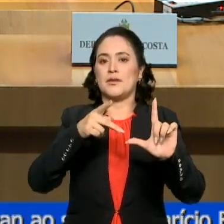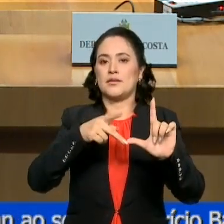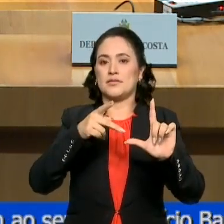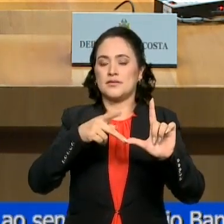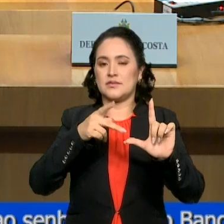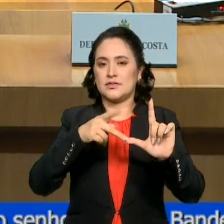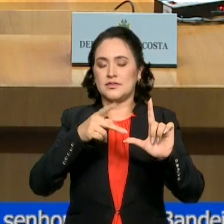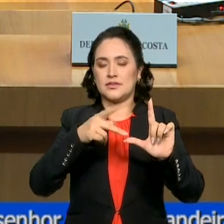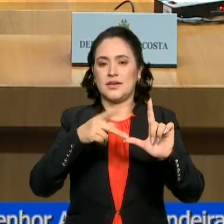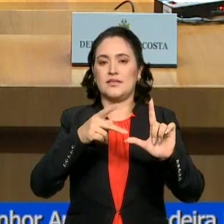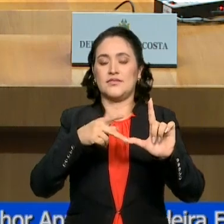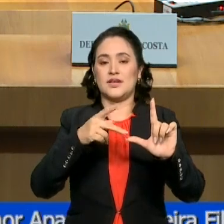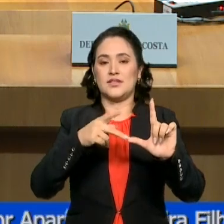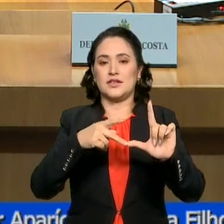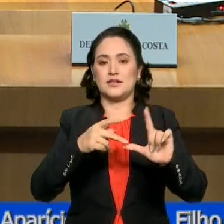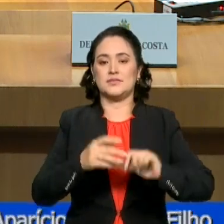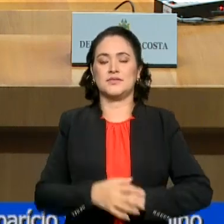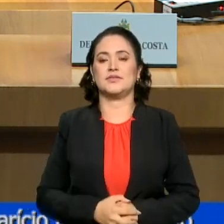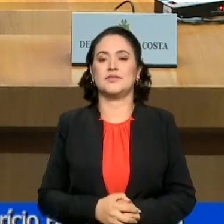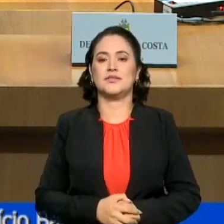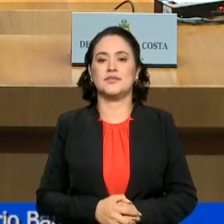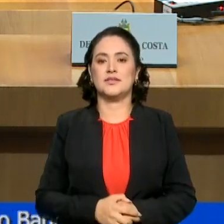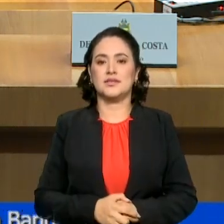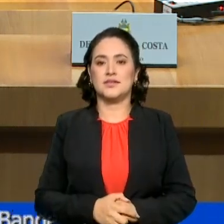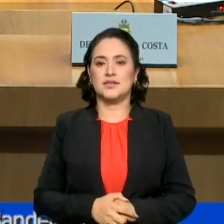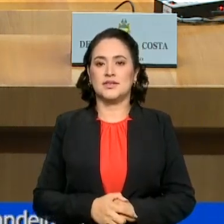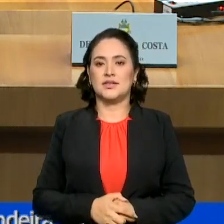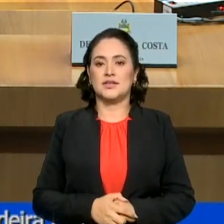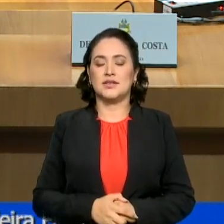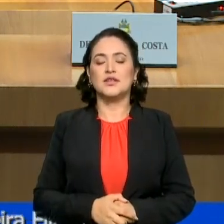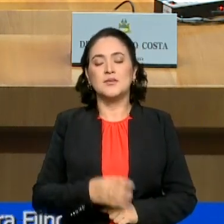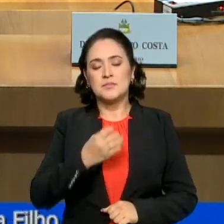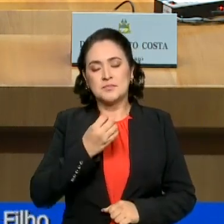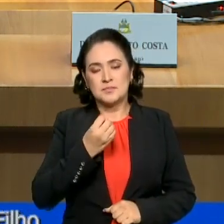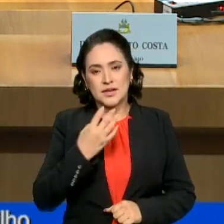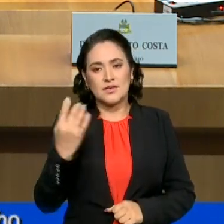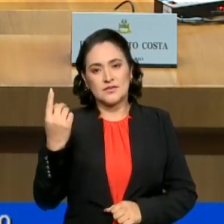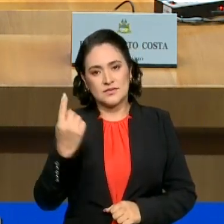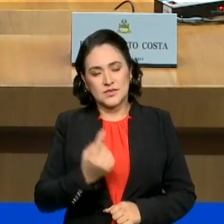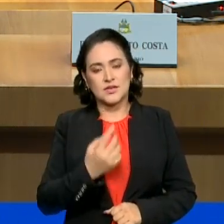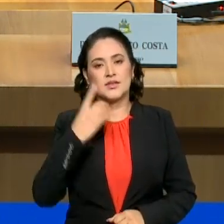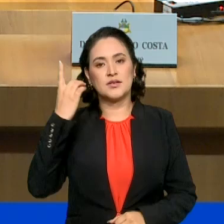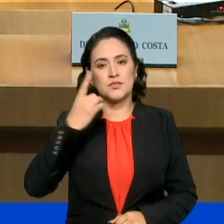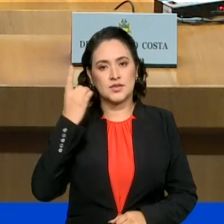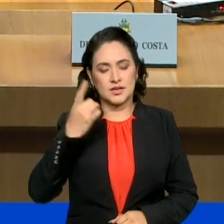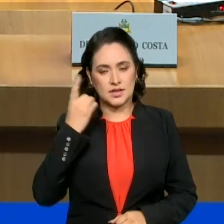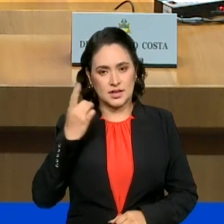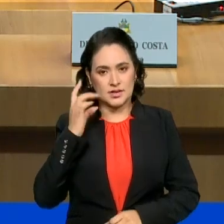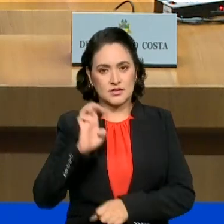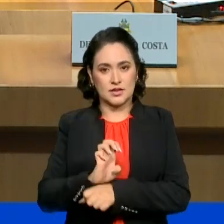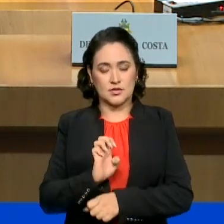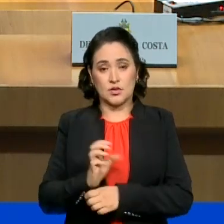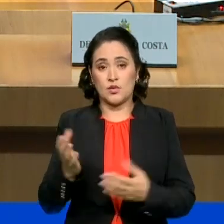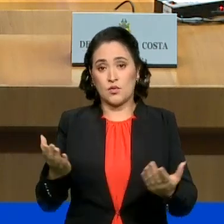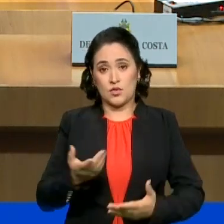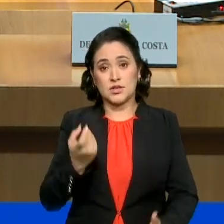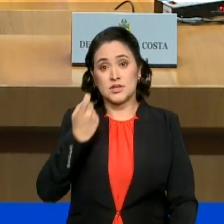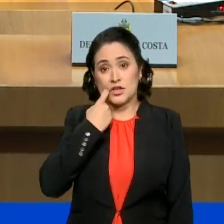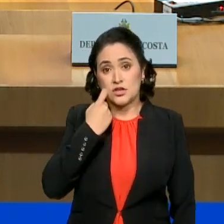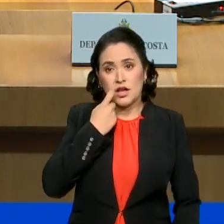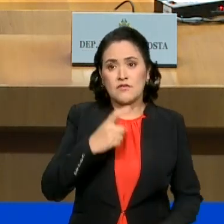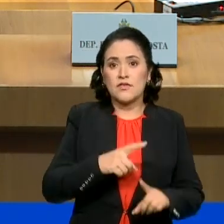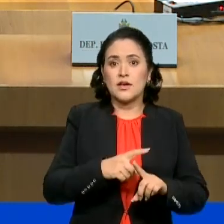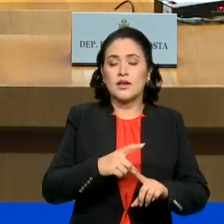Registrar e agradecer a presença dos nossos queridos deputados estaduais. Hoje nós temos aqui, embora seja sexta-feira, todo mundo